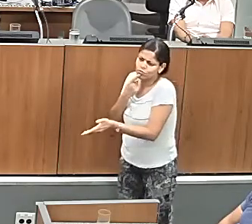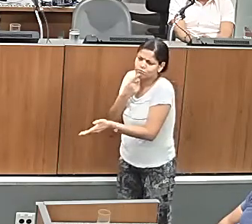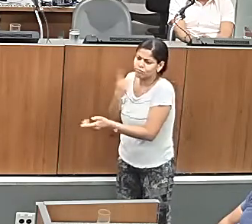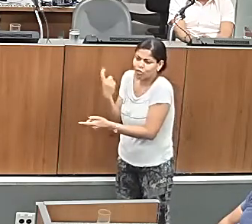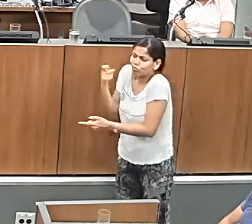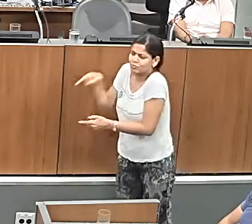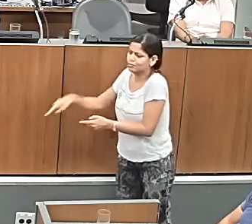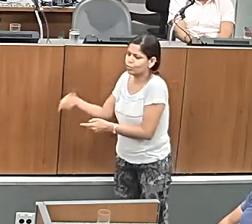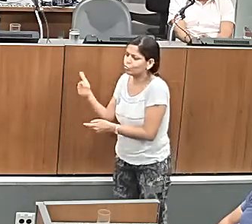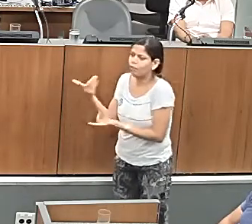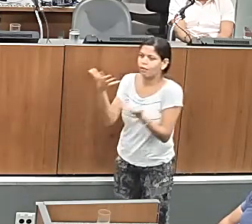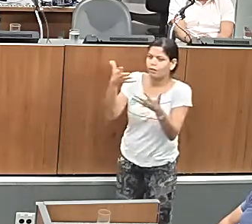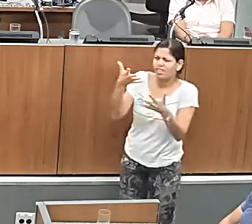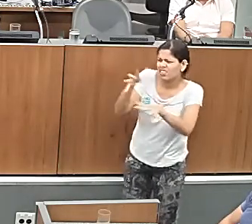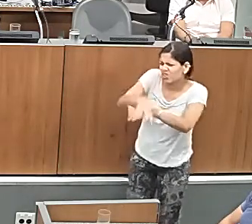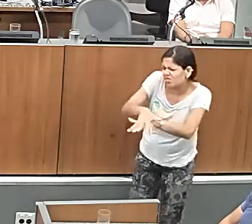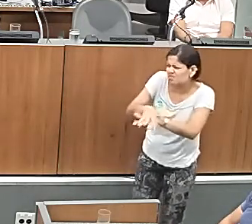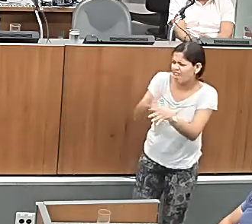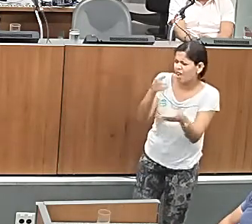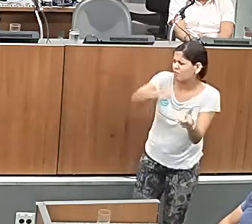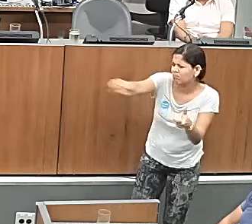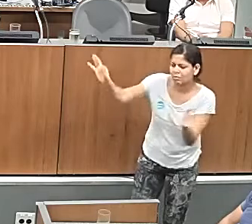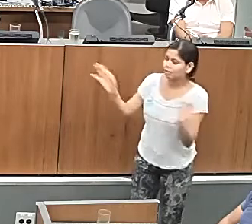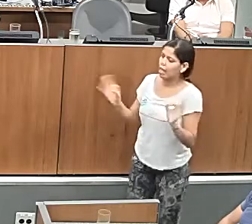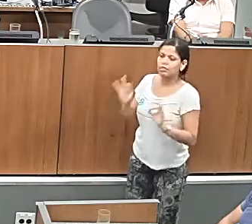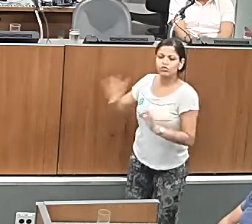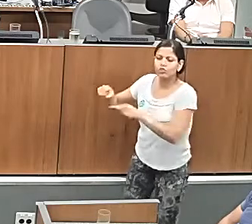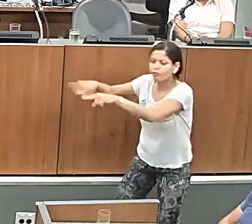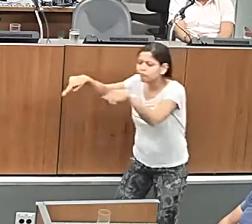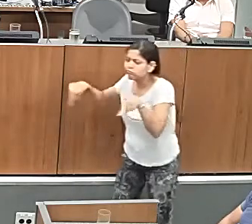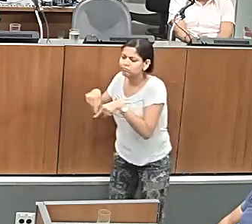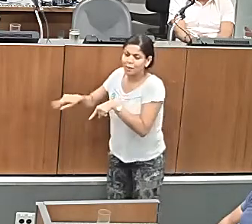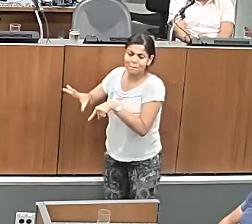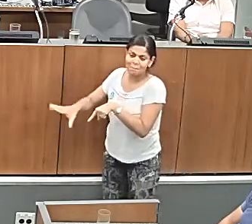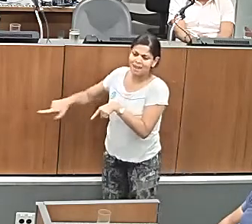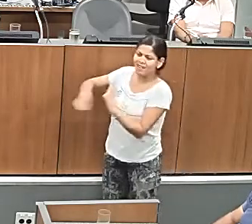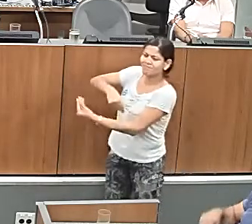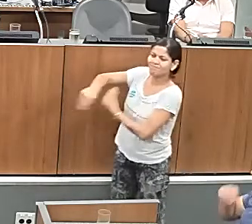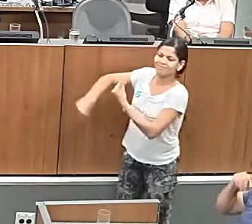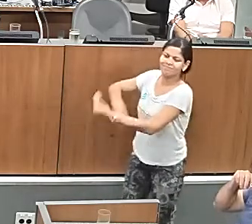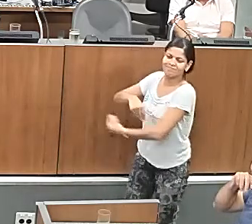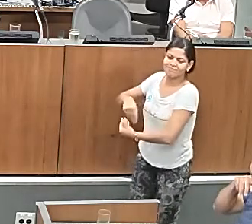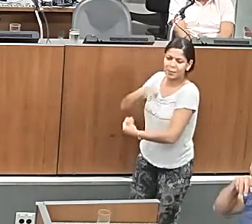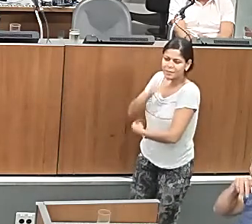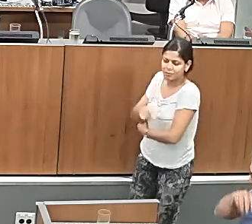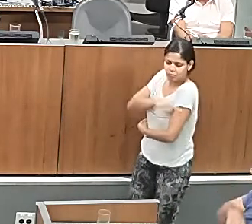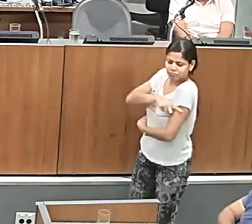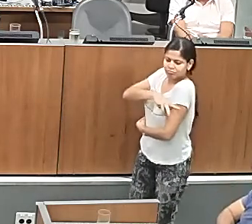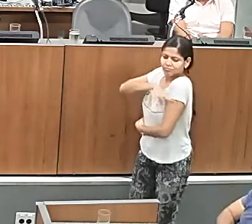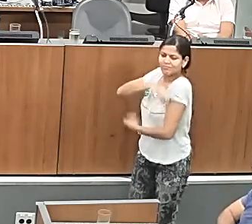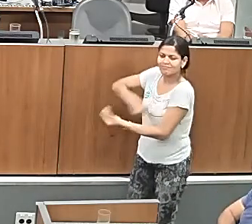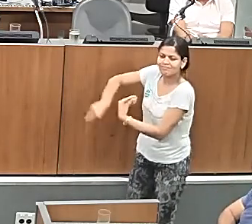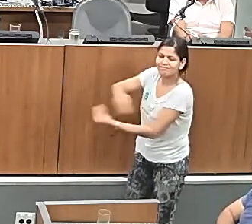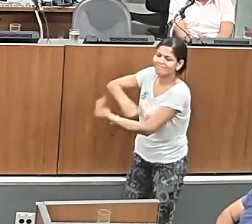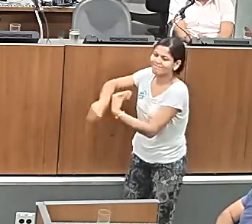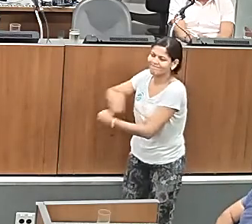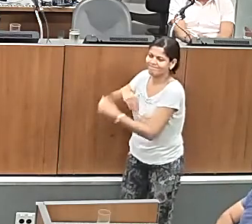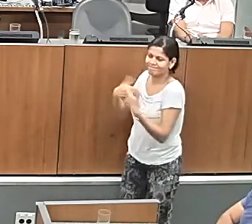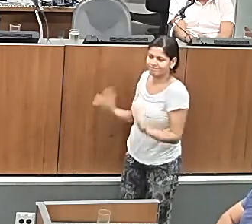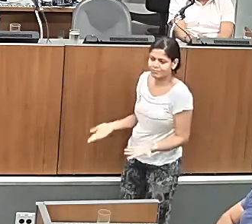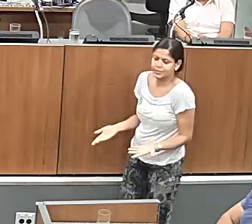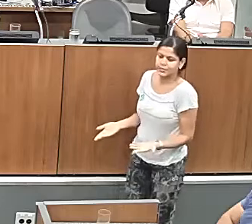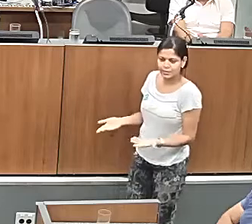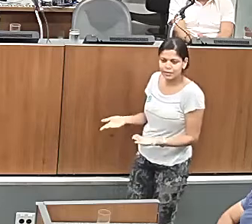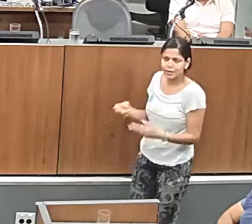Os professores que vão trabalhar nessas escolas, nós temos salas com perspectiva de bilíngue, mas